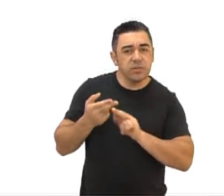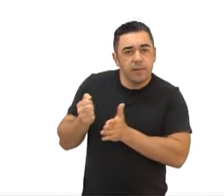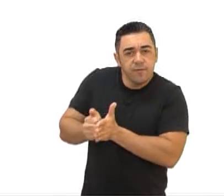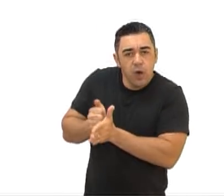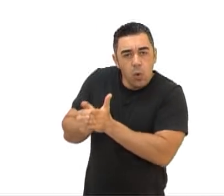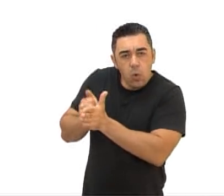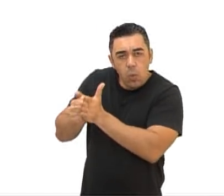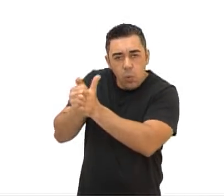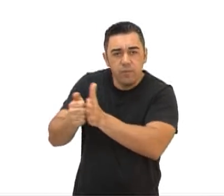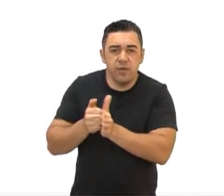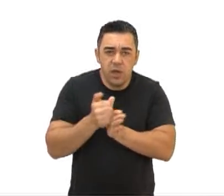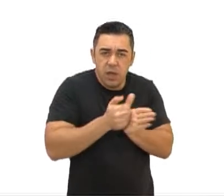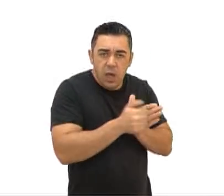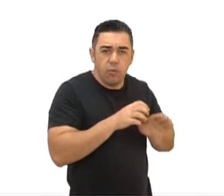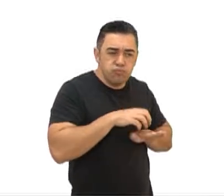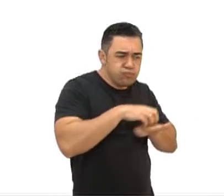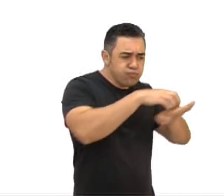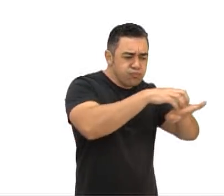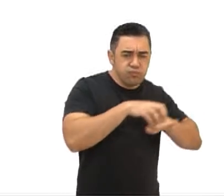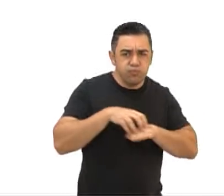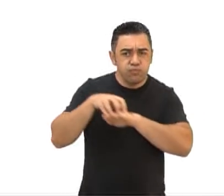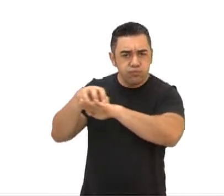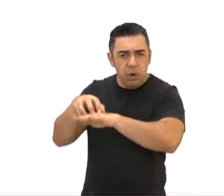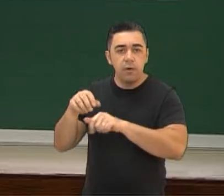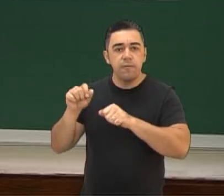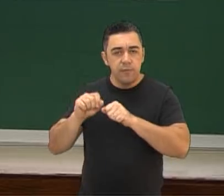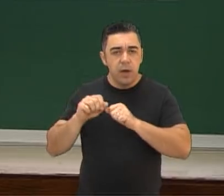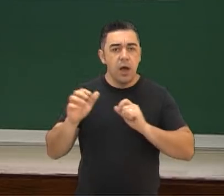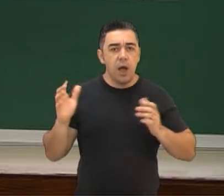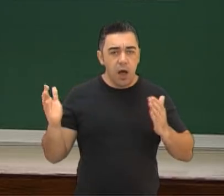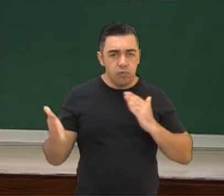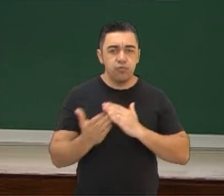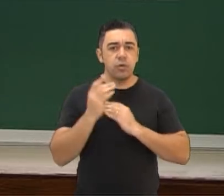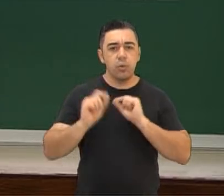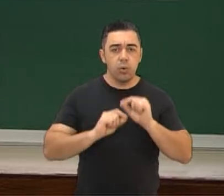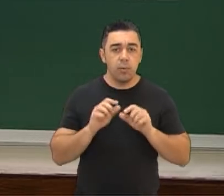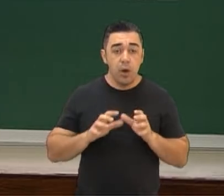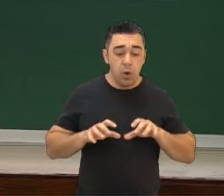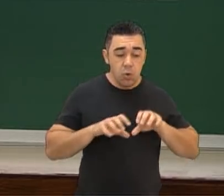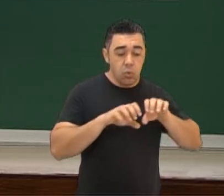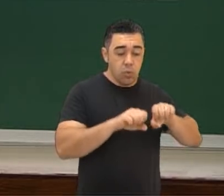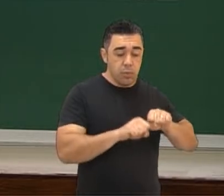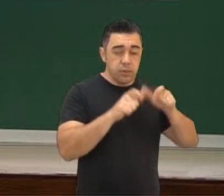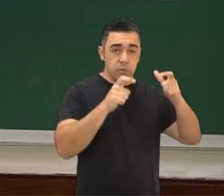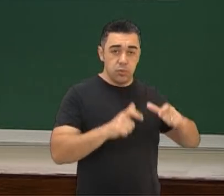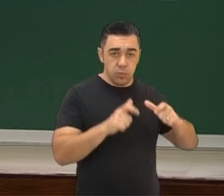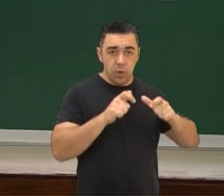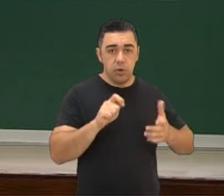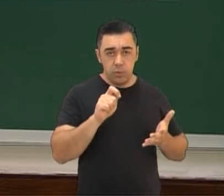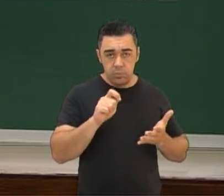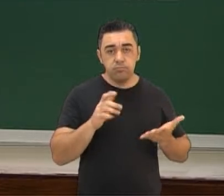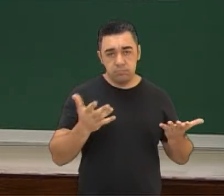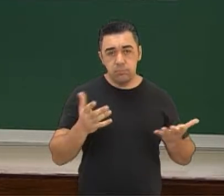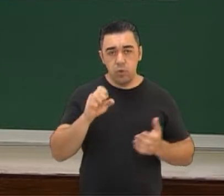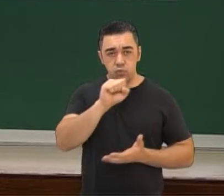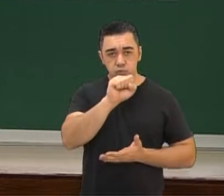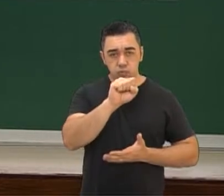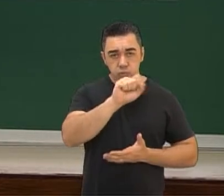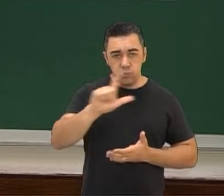mais, então favorecendo ali essa modificação na forma de ocupação do espaço geográfico do Sudeste,